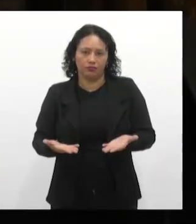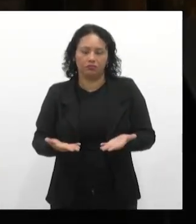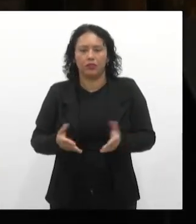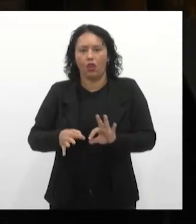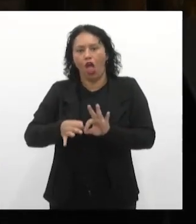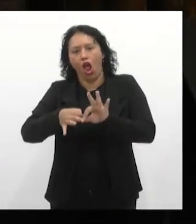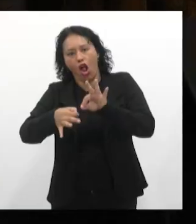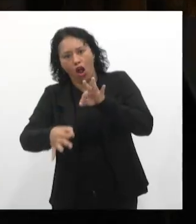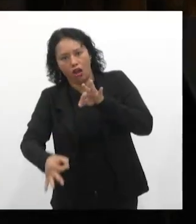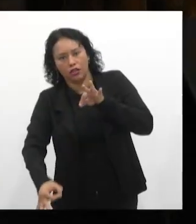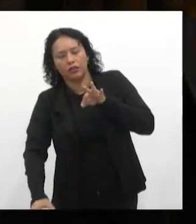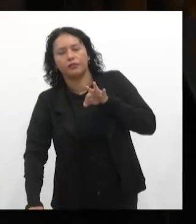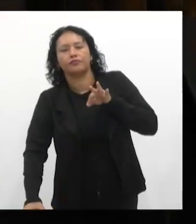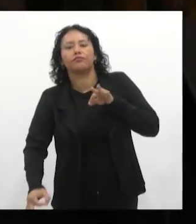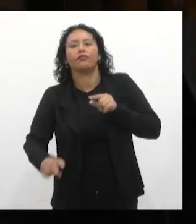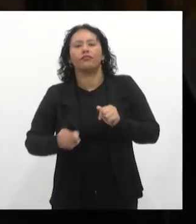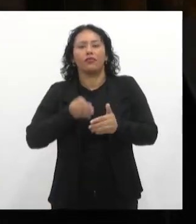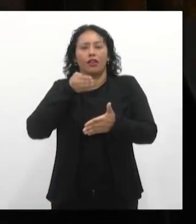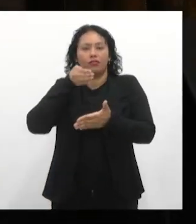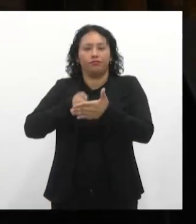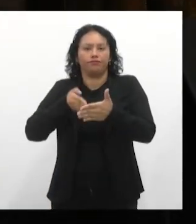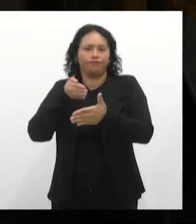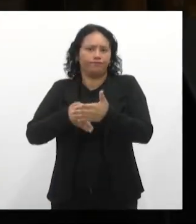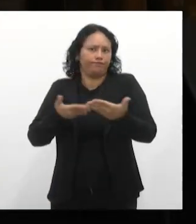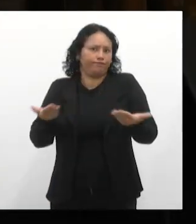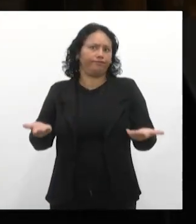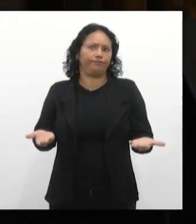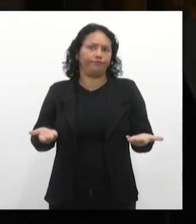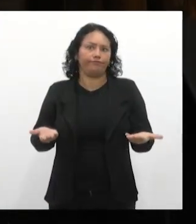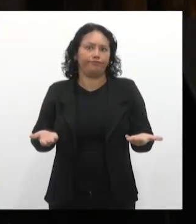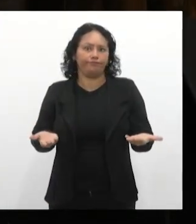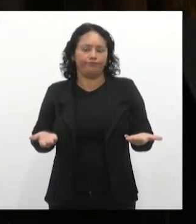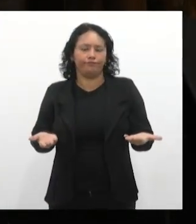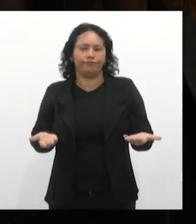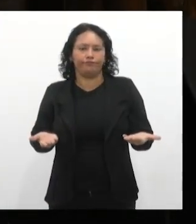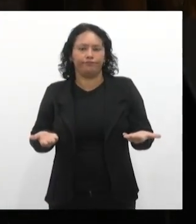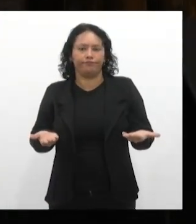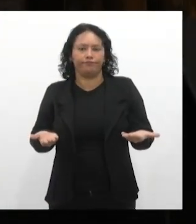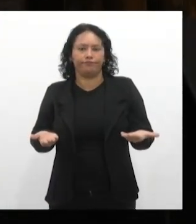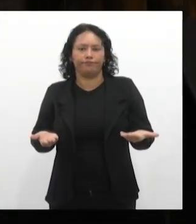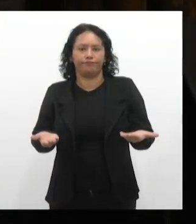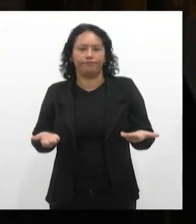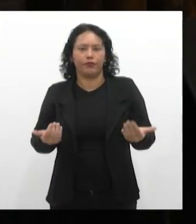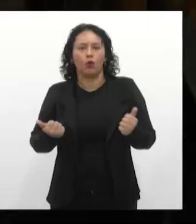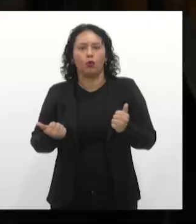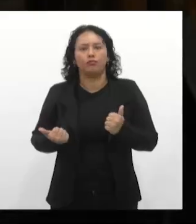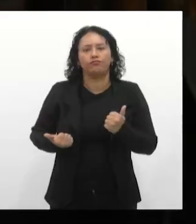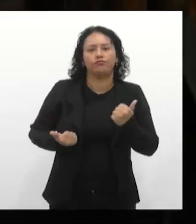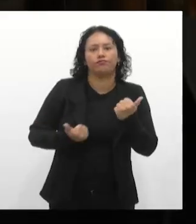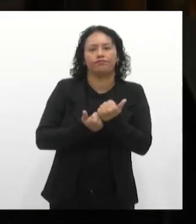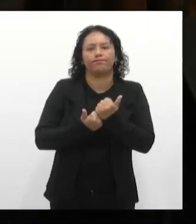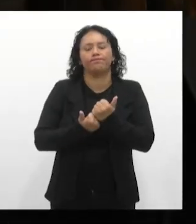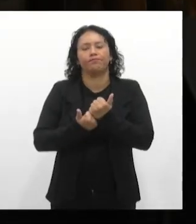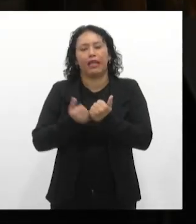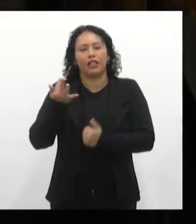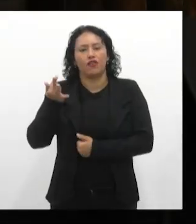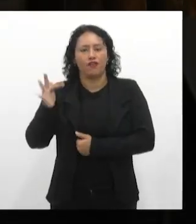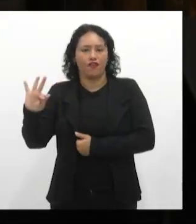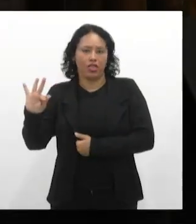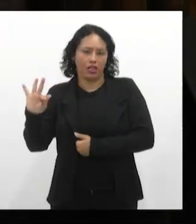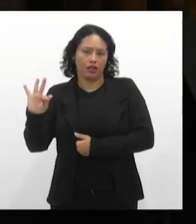muito, fere de morte o Pacto Federativo. E o